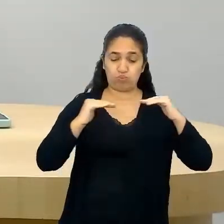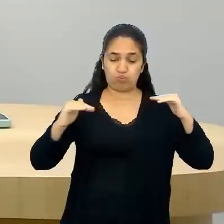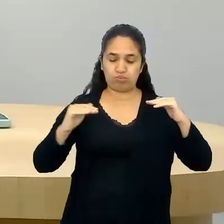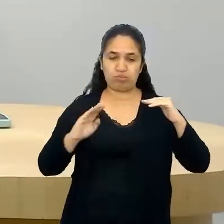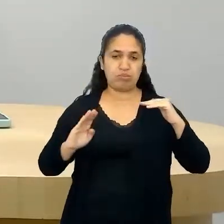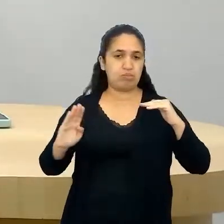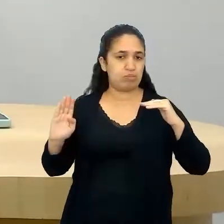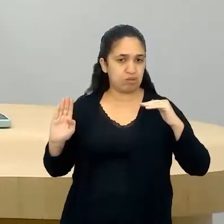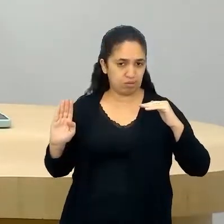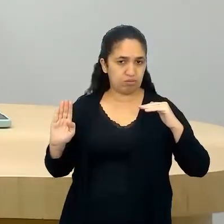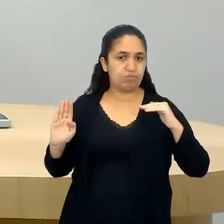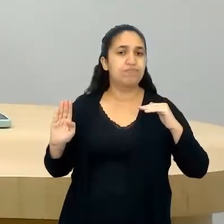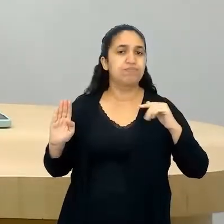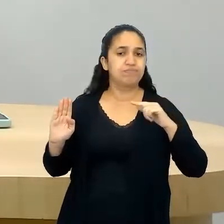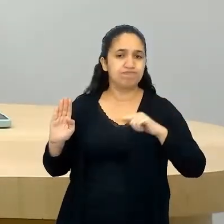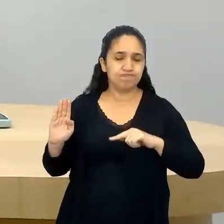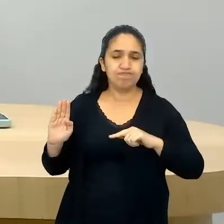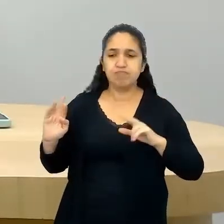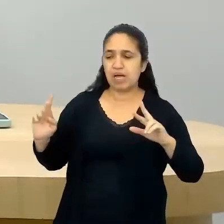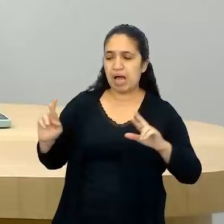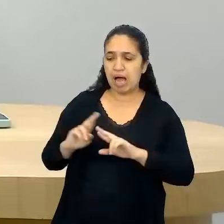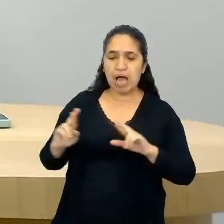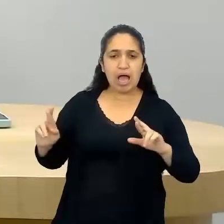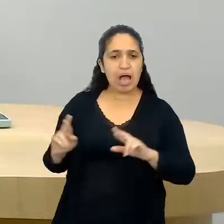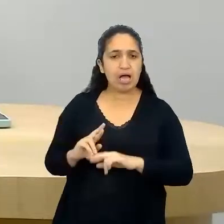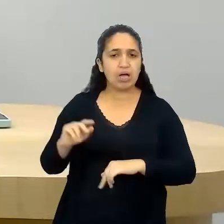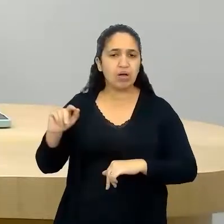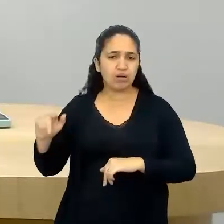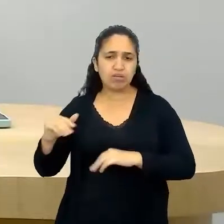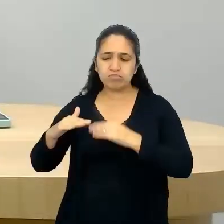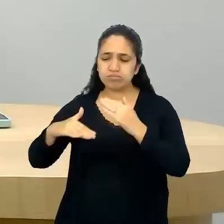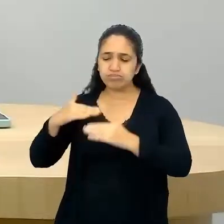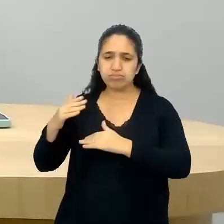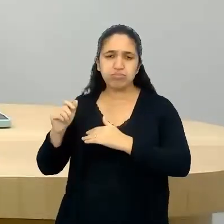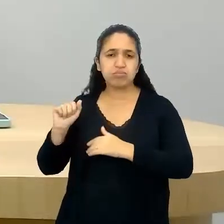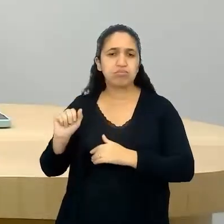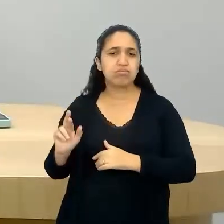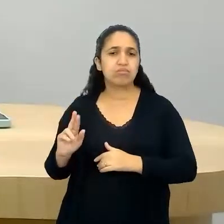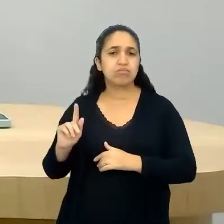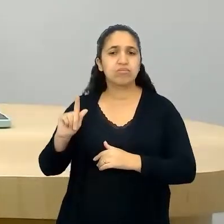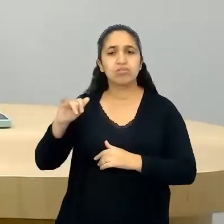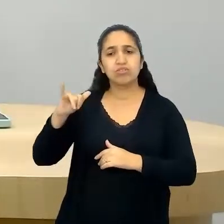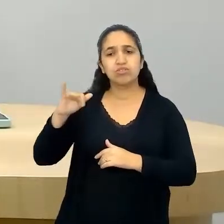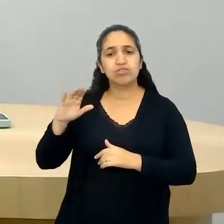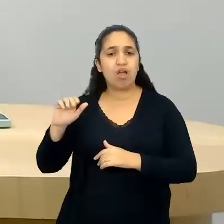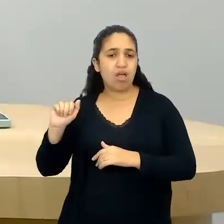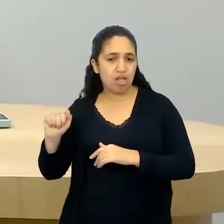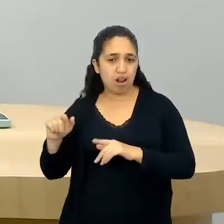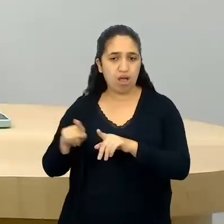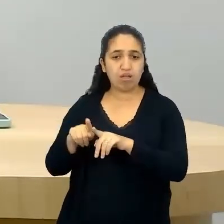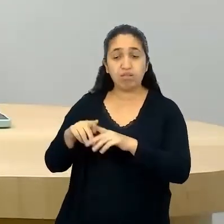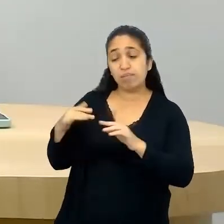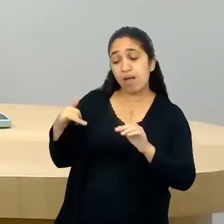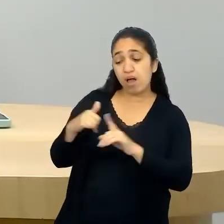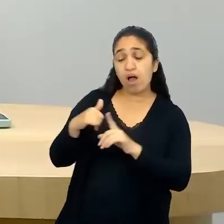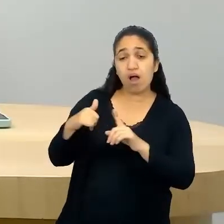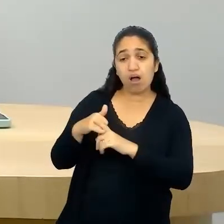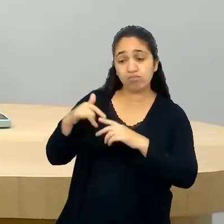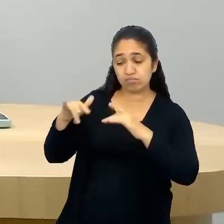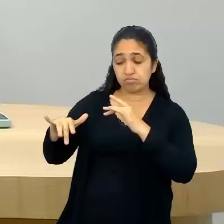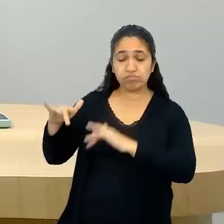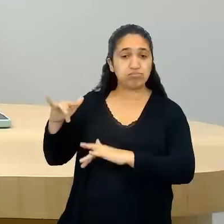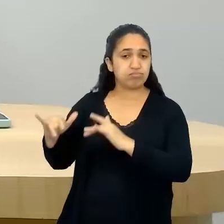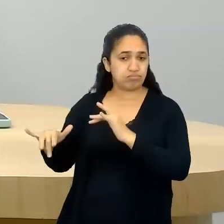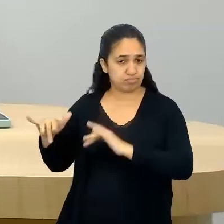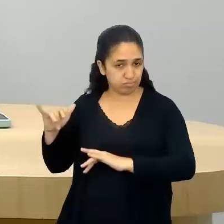aí anteriormente, ele tem aí uma relação muito com processo argiloso e também, né, essa questão aí de utilizar aí